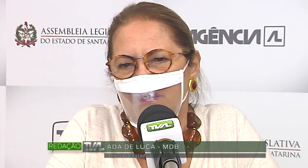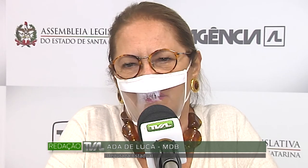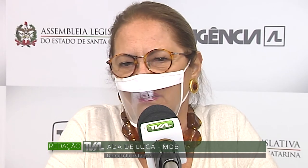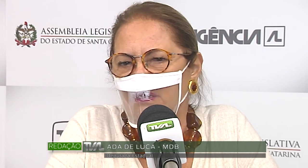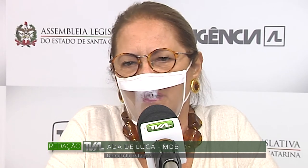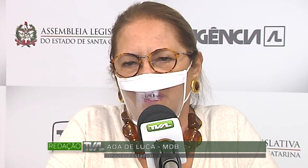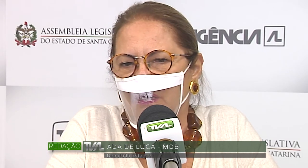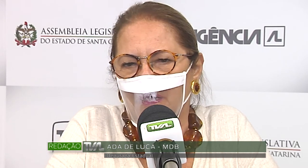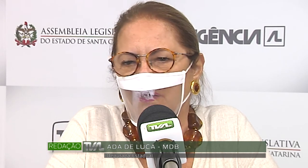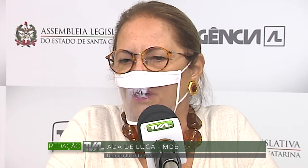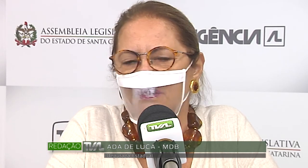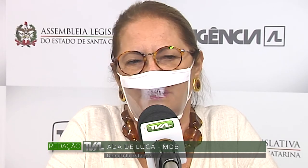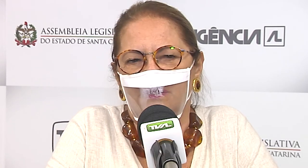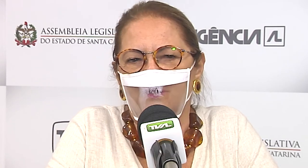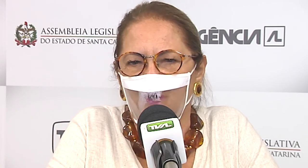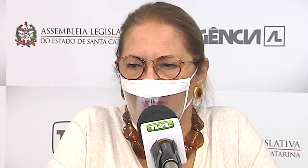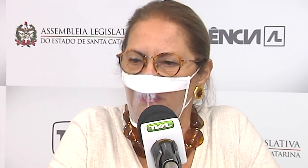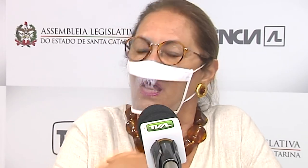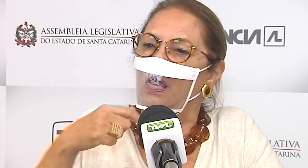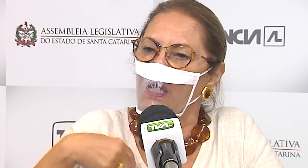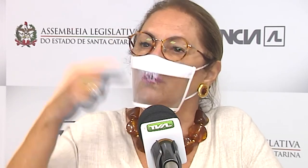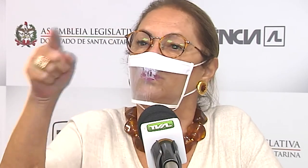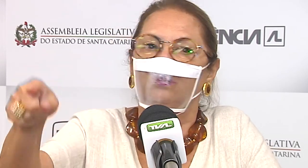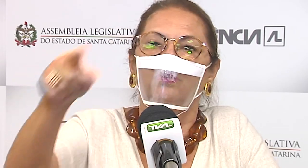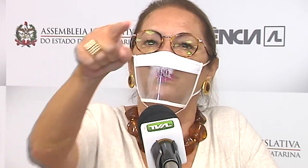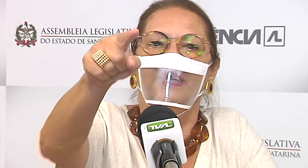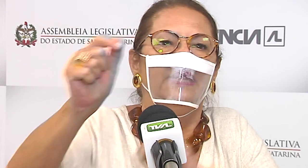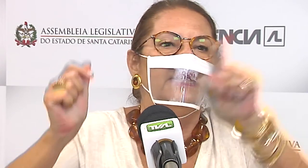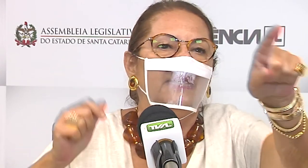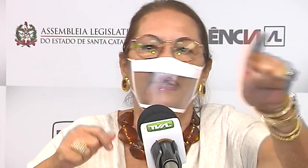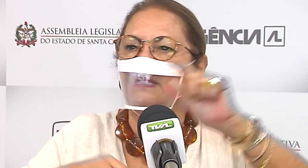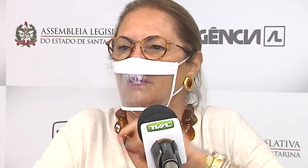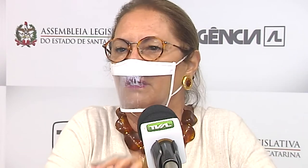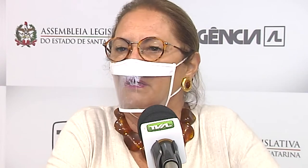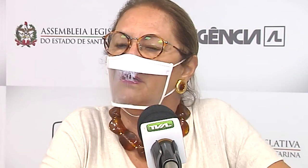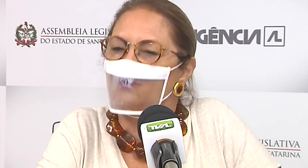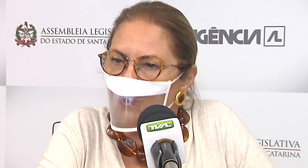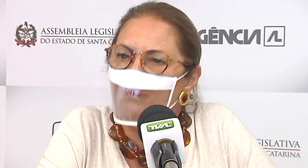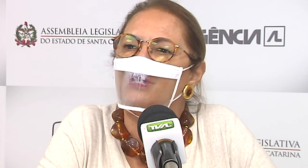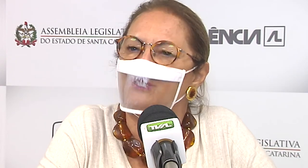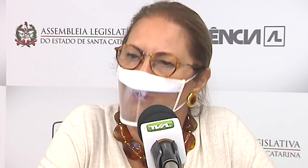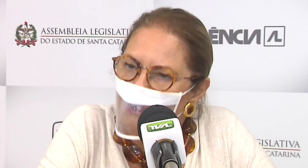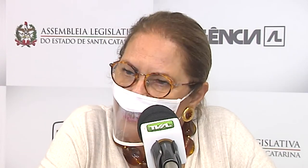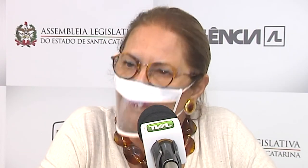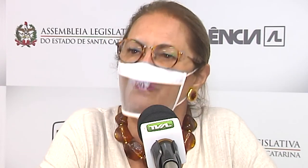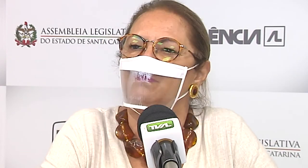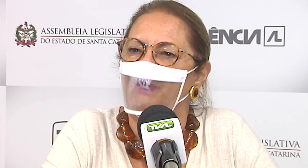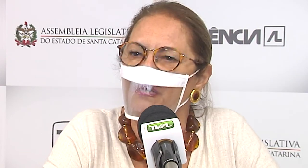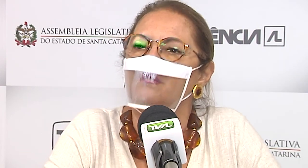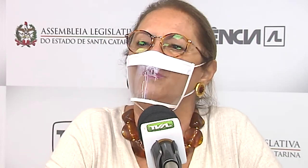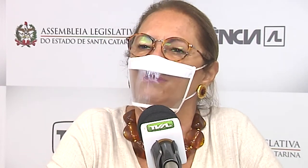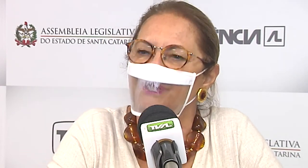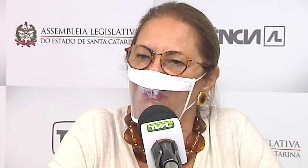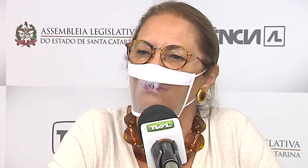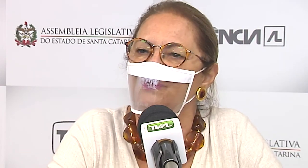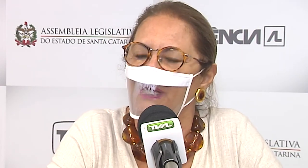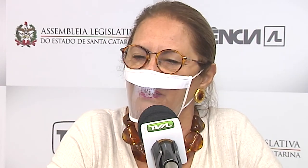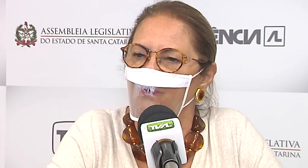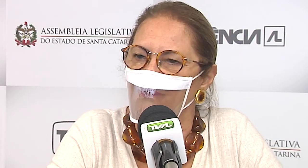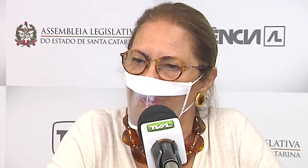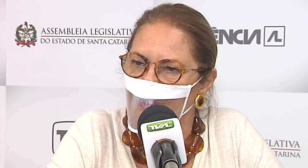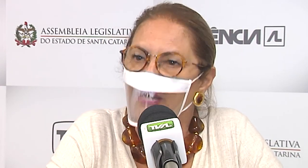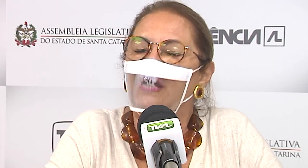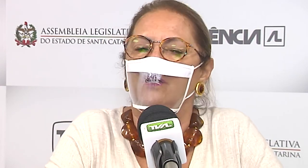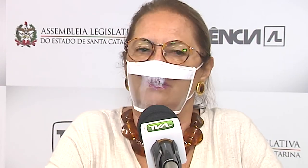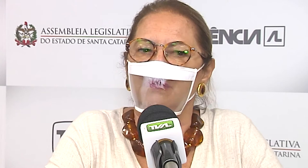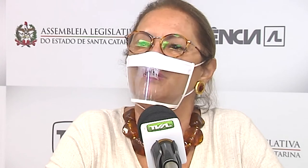muito triste e nós, eu, tu, ele, somos responsáveis pela diminuição dos